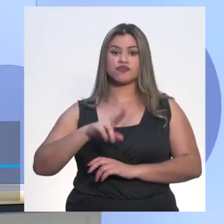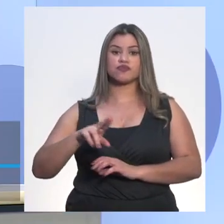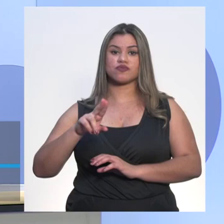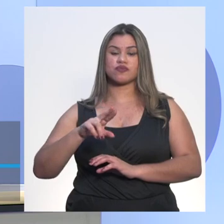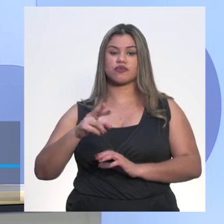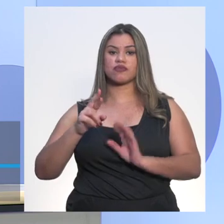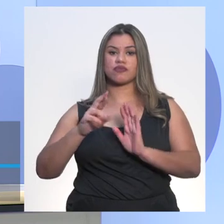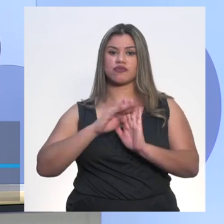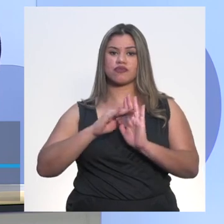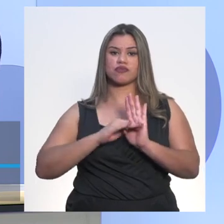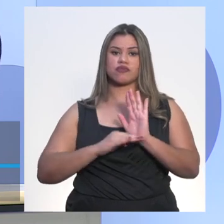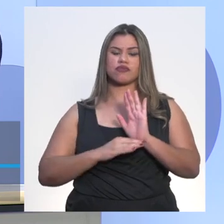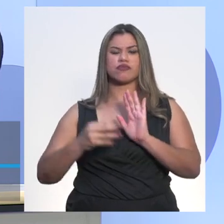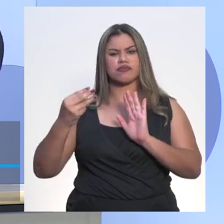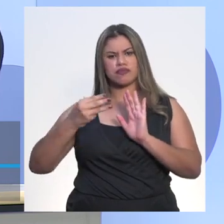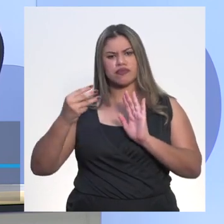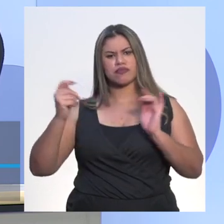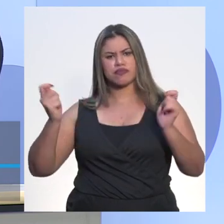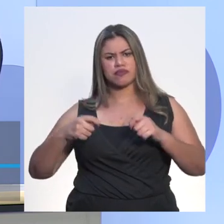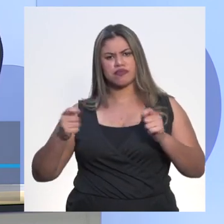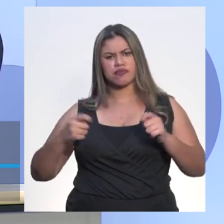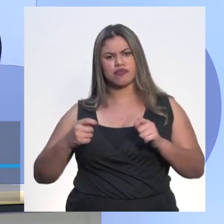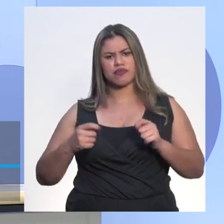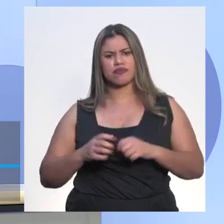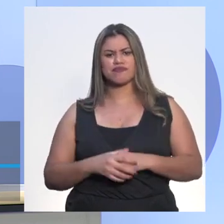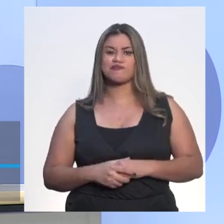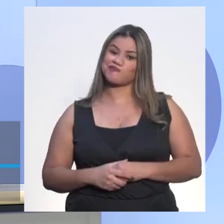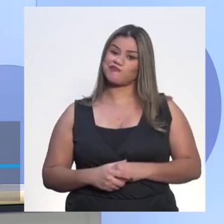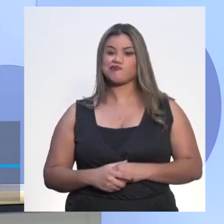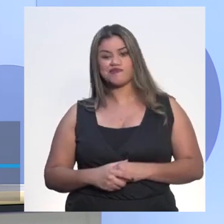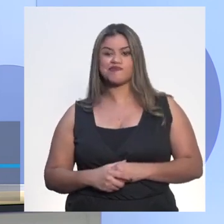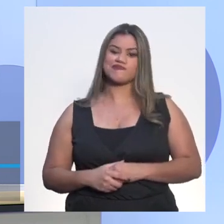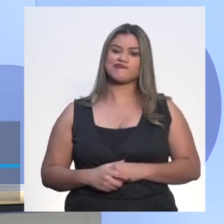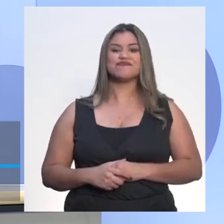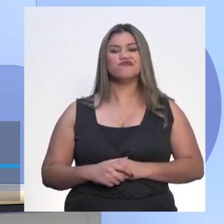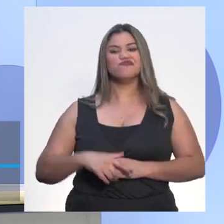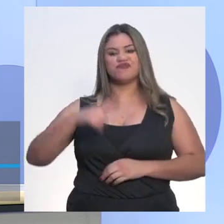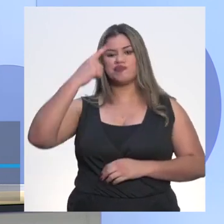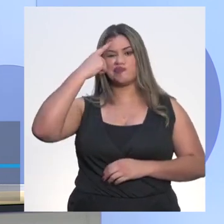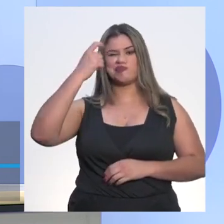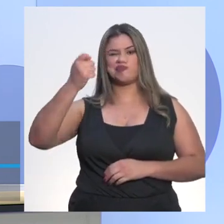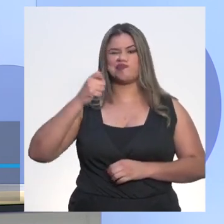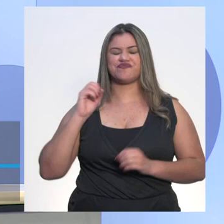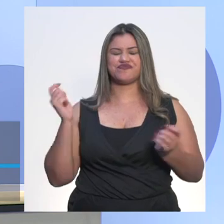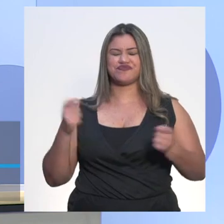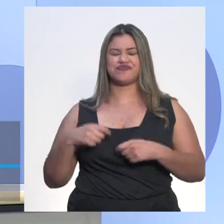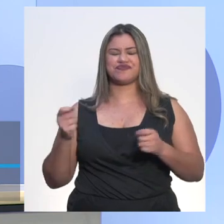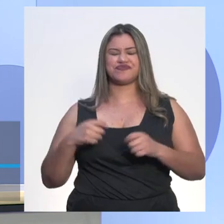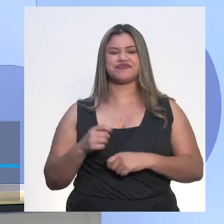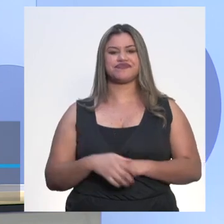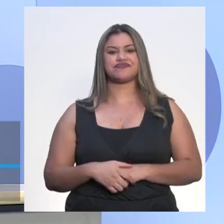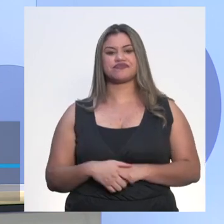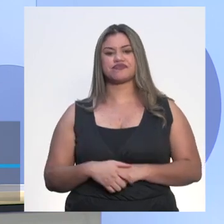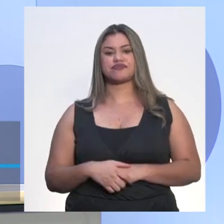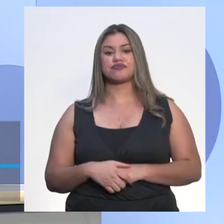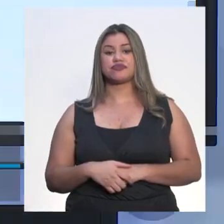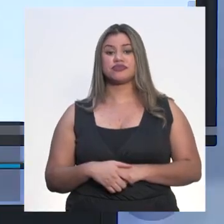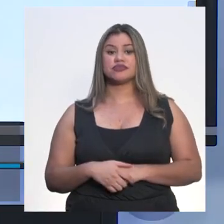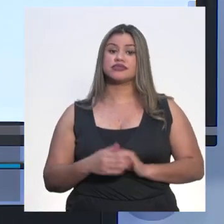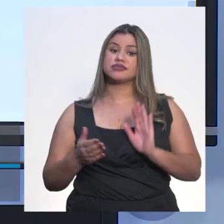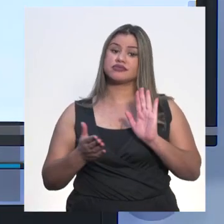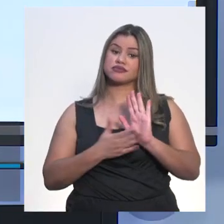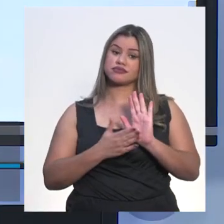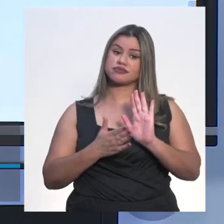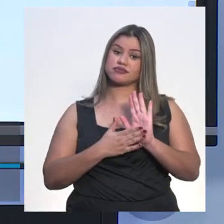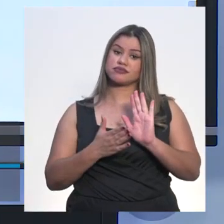de 3 para resolver essa conta? É uma ideia, né? Sim. Quem sabe? Não é a proposta que a gente